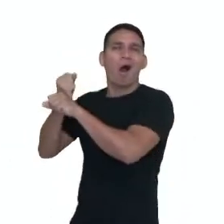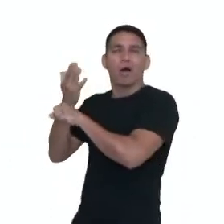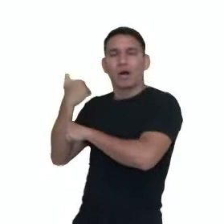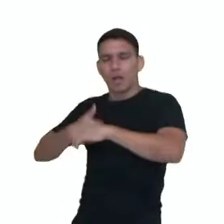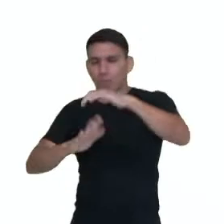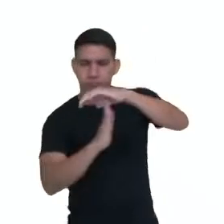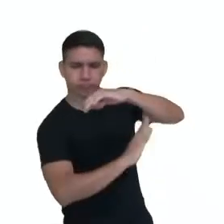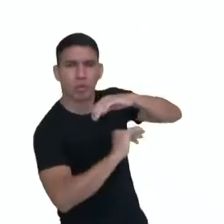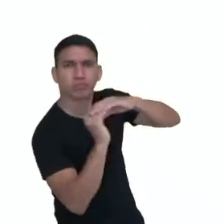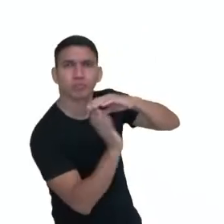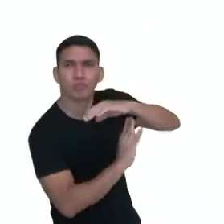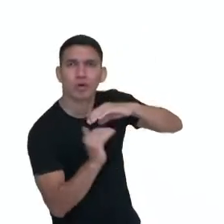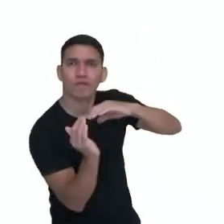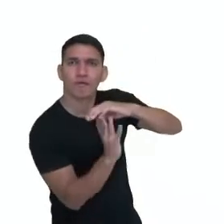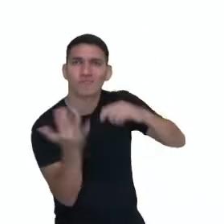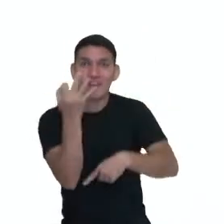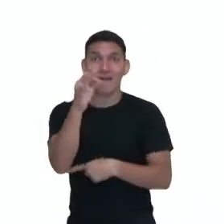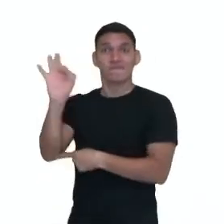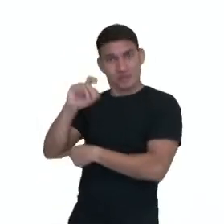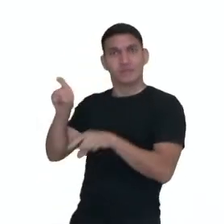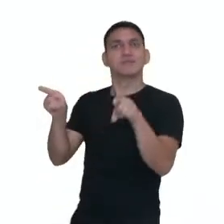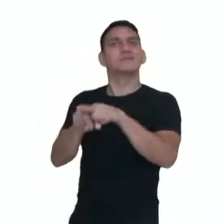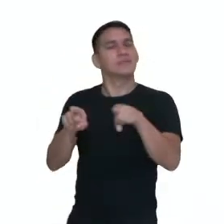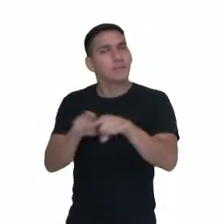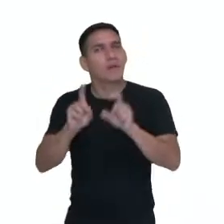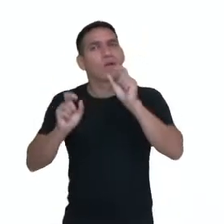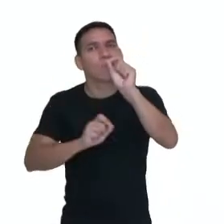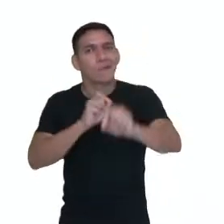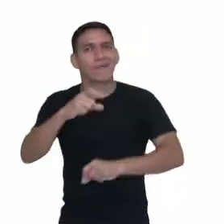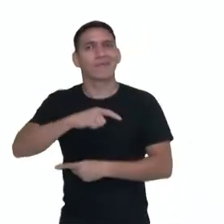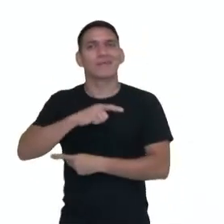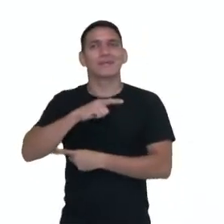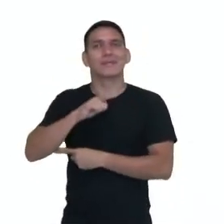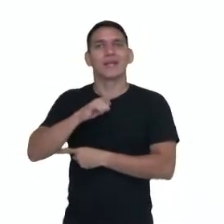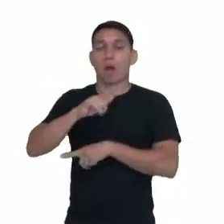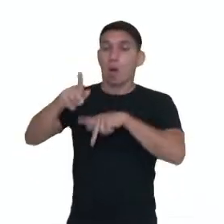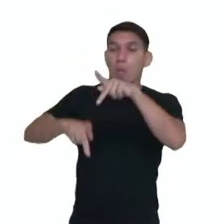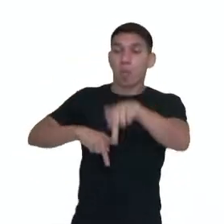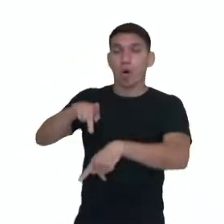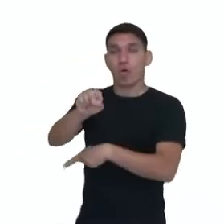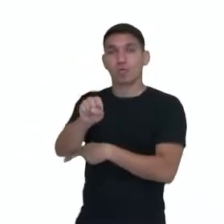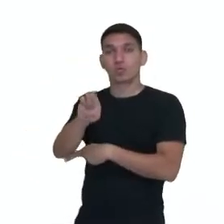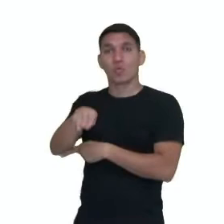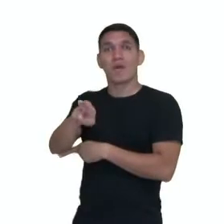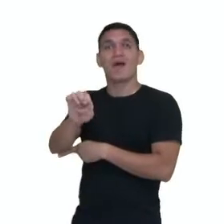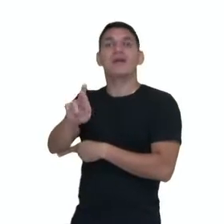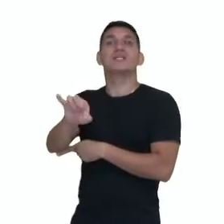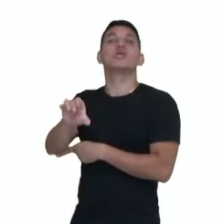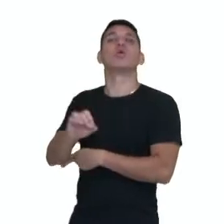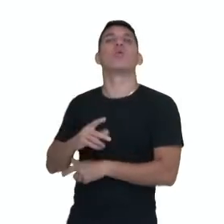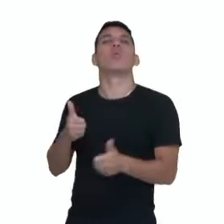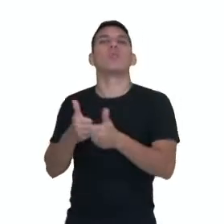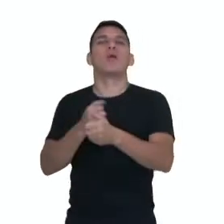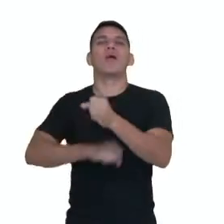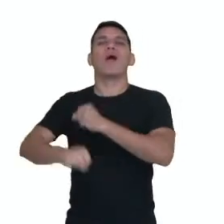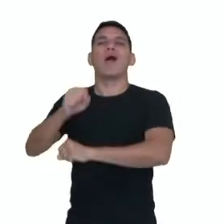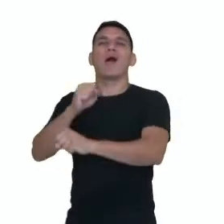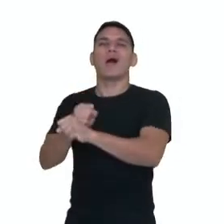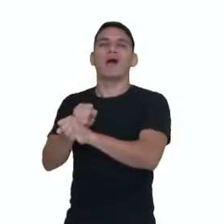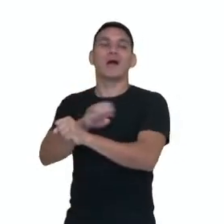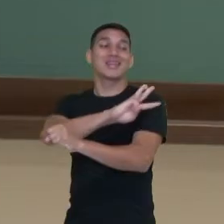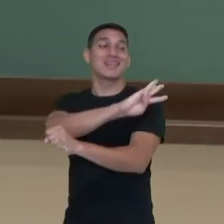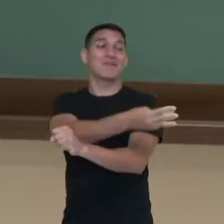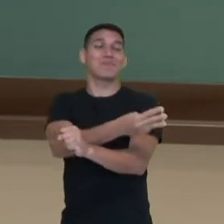nas cavernas da França, assim como nos povos sumérios acadianos, no ano de